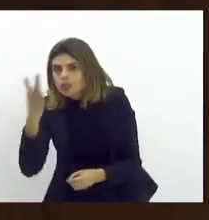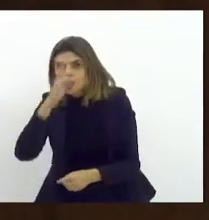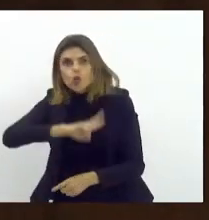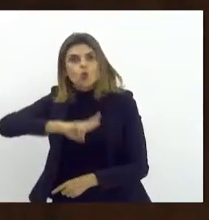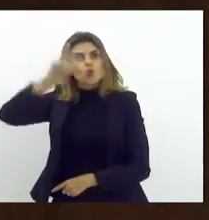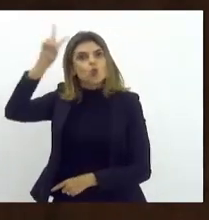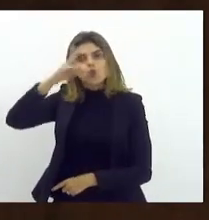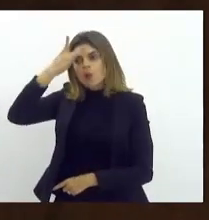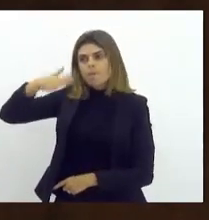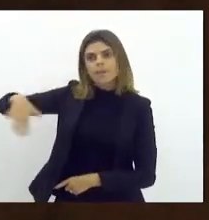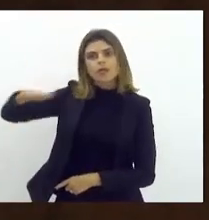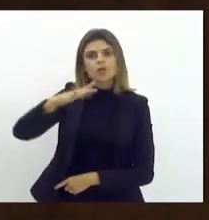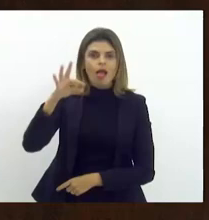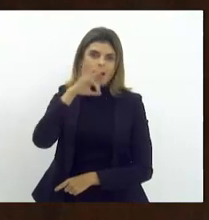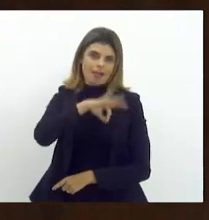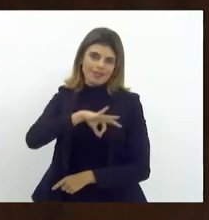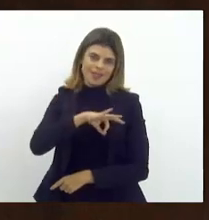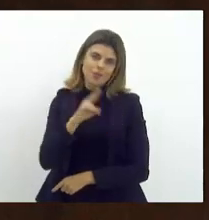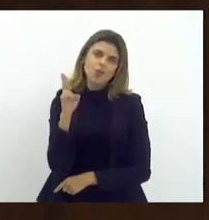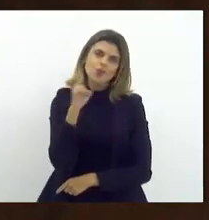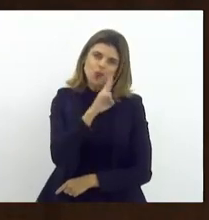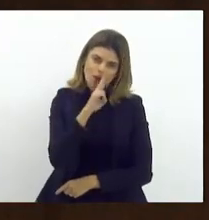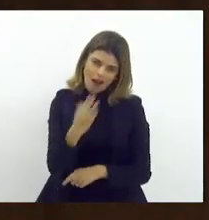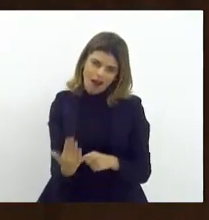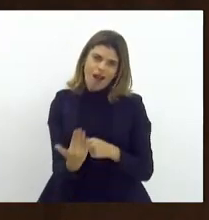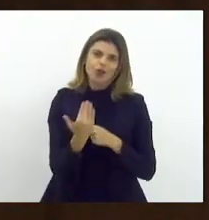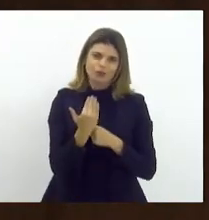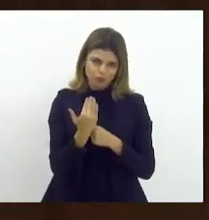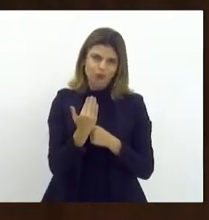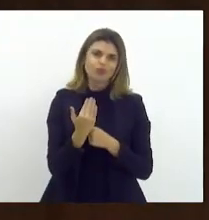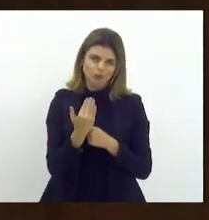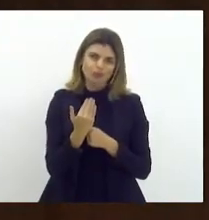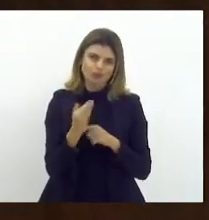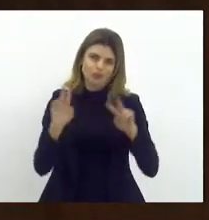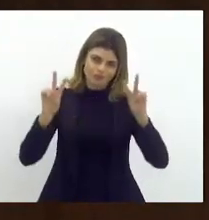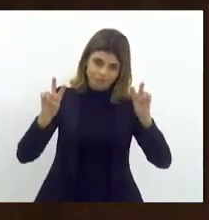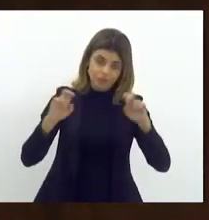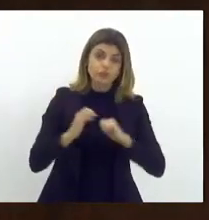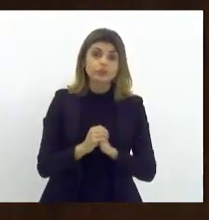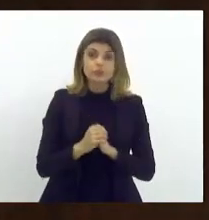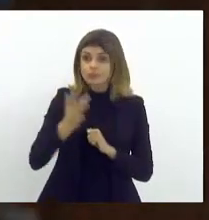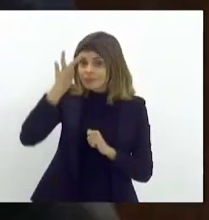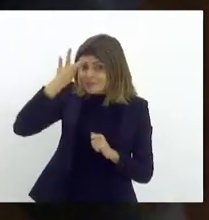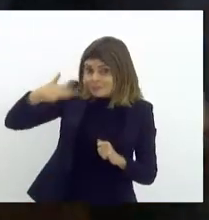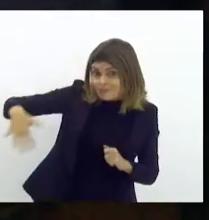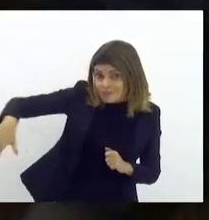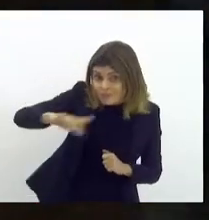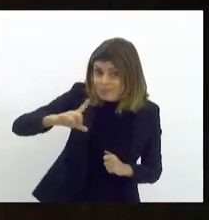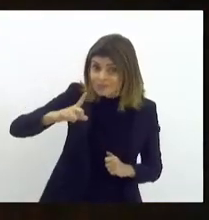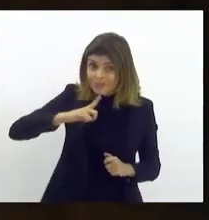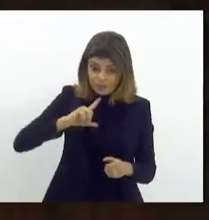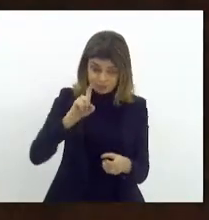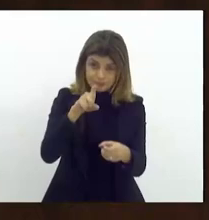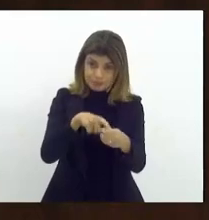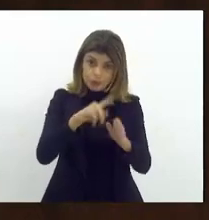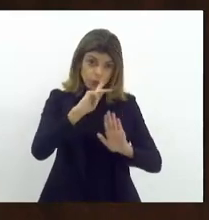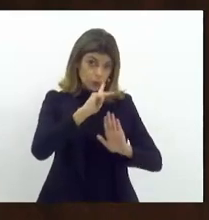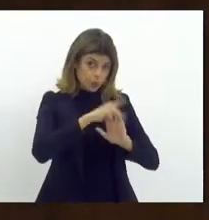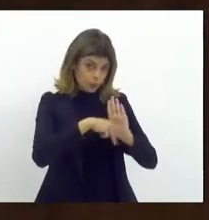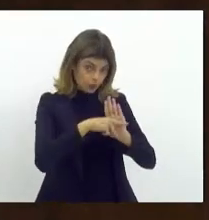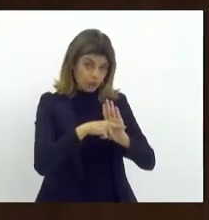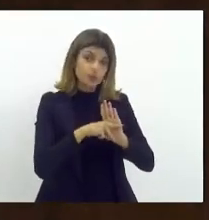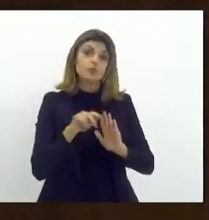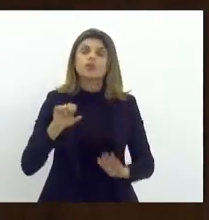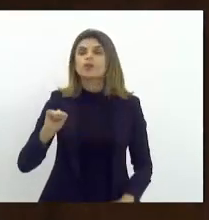beneficiários por outro lado é preciso que a gente saiba que quem está no programa da do